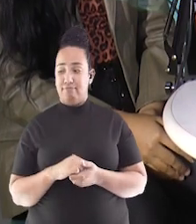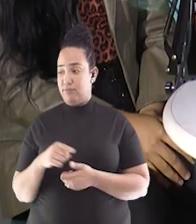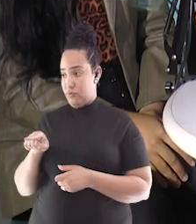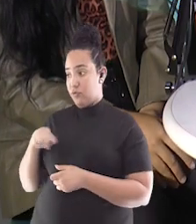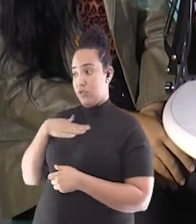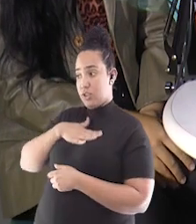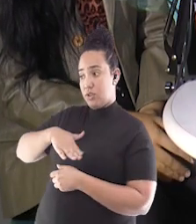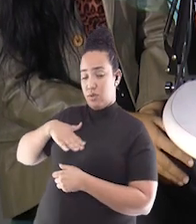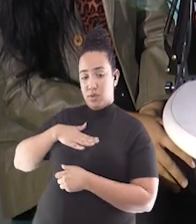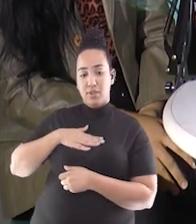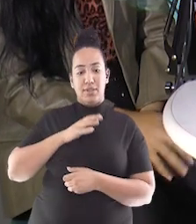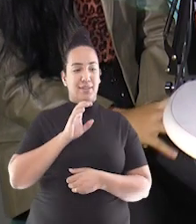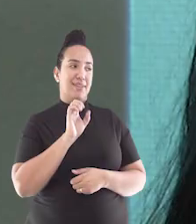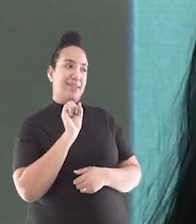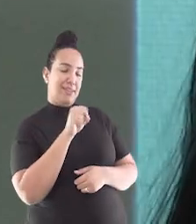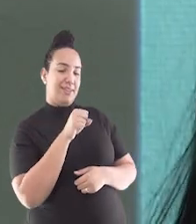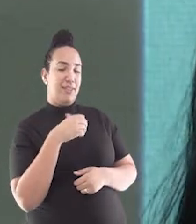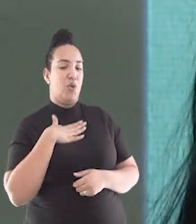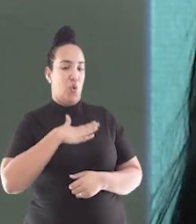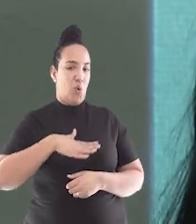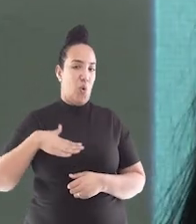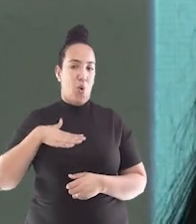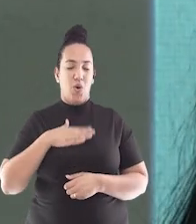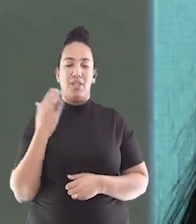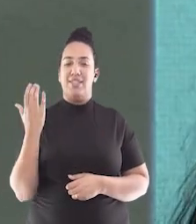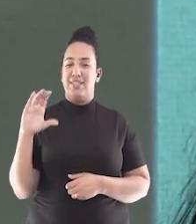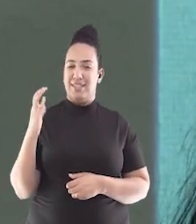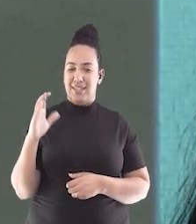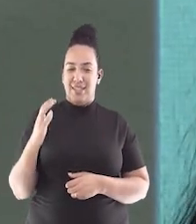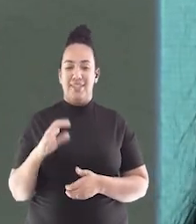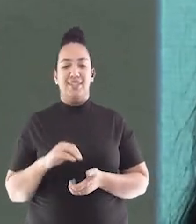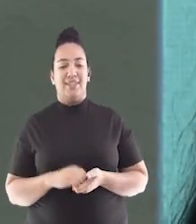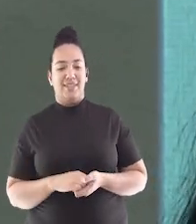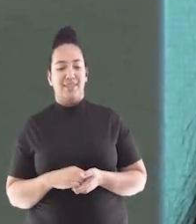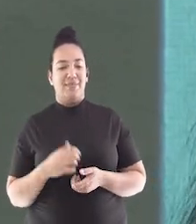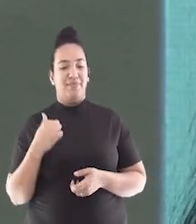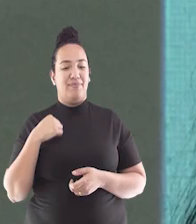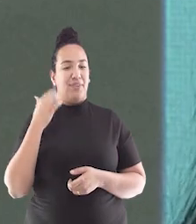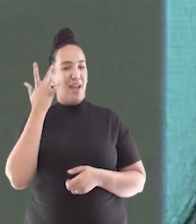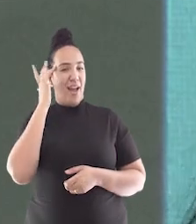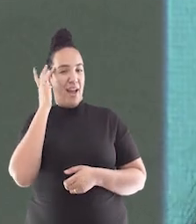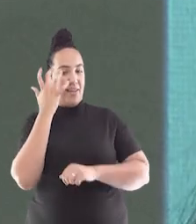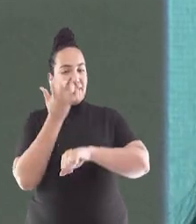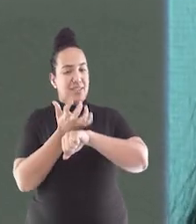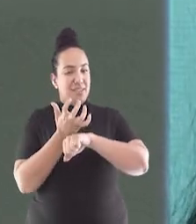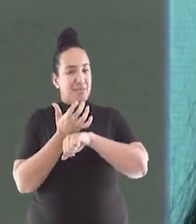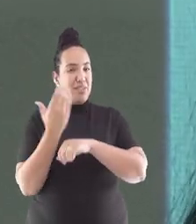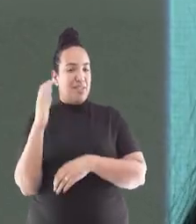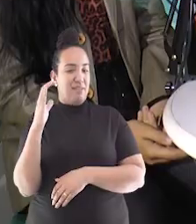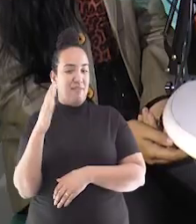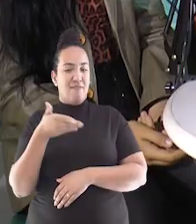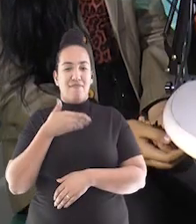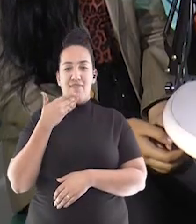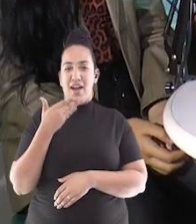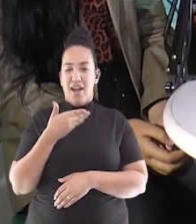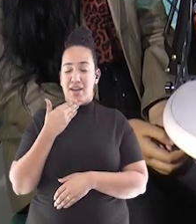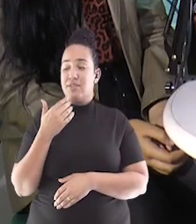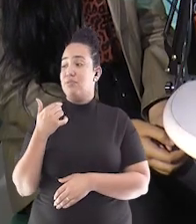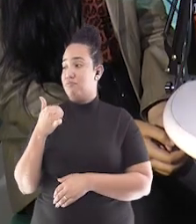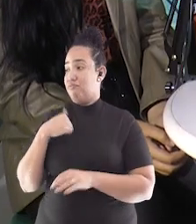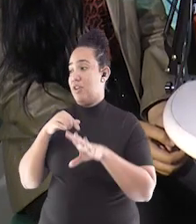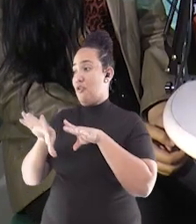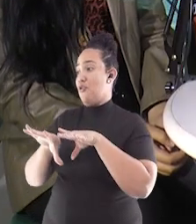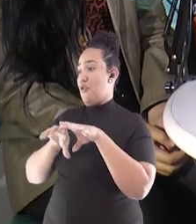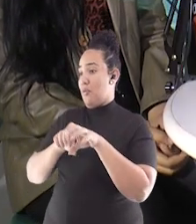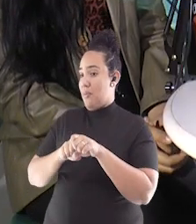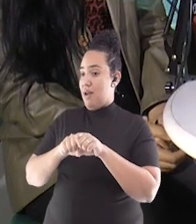dessas matérias? Sim, eu gosto de ciências real. Eu também. Eu acho que é a matéria mais Sério, fácil gente? que tem na escola. Eu fiz letras português, mas